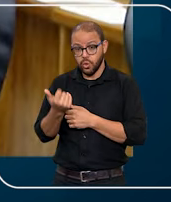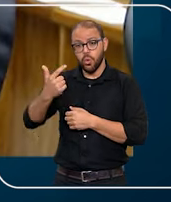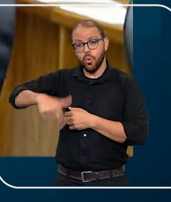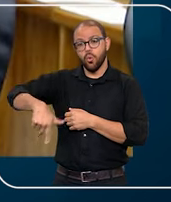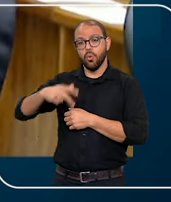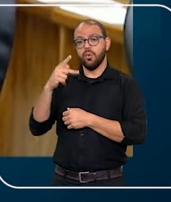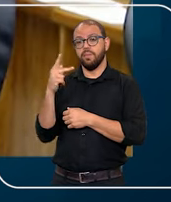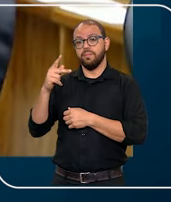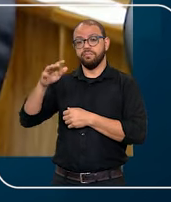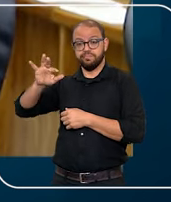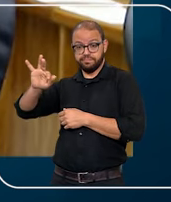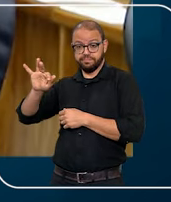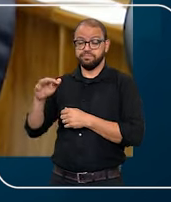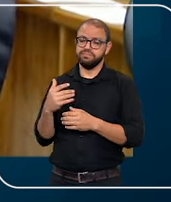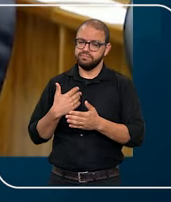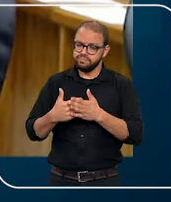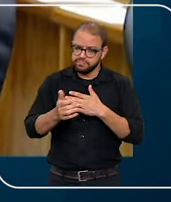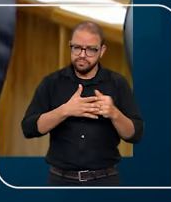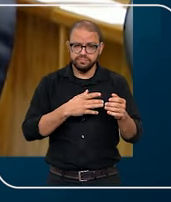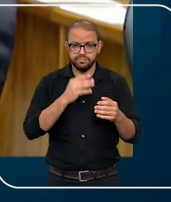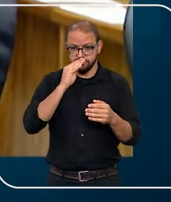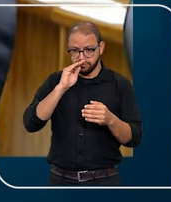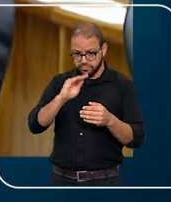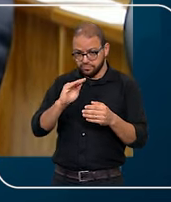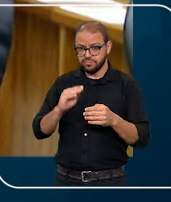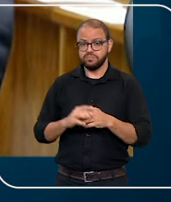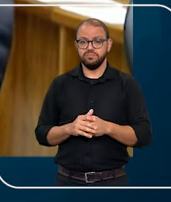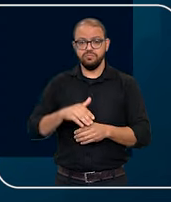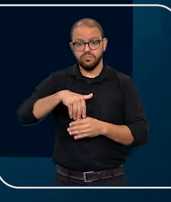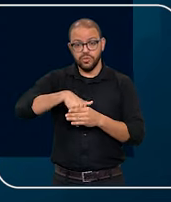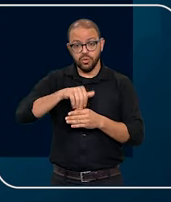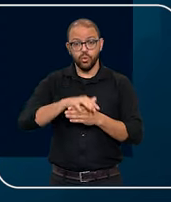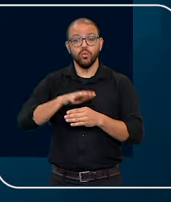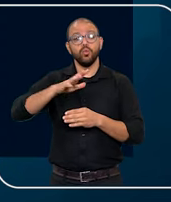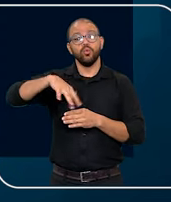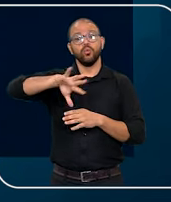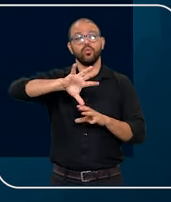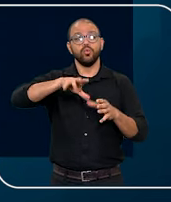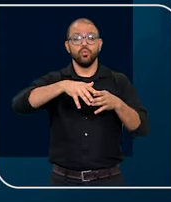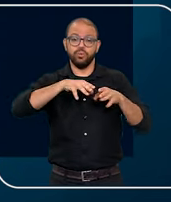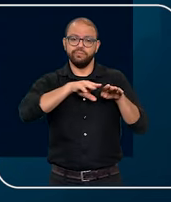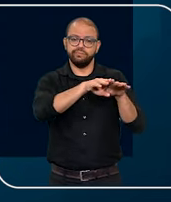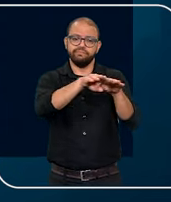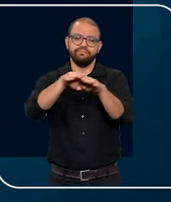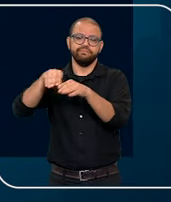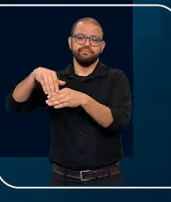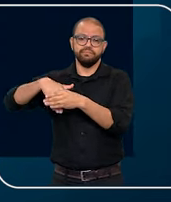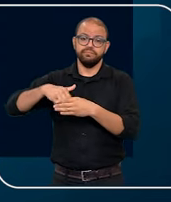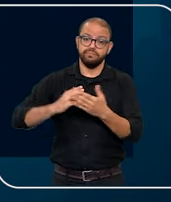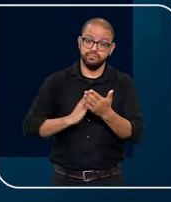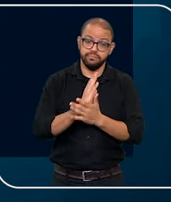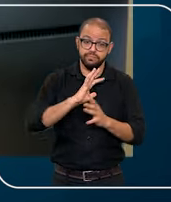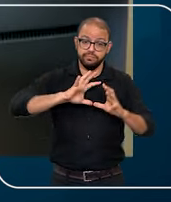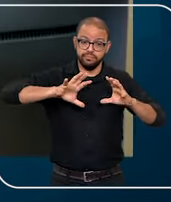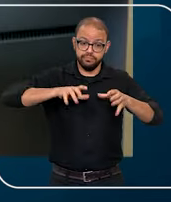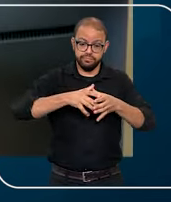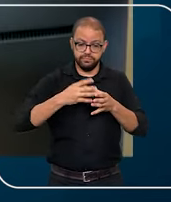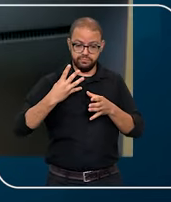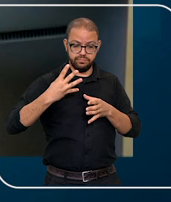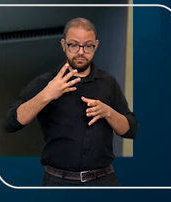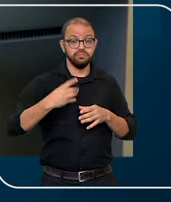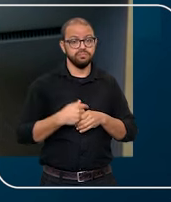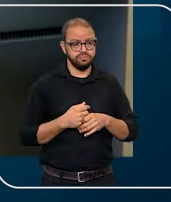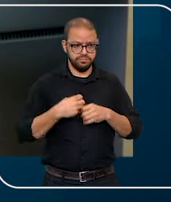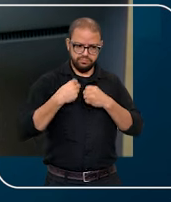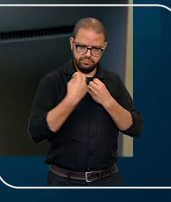que desrespeite ordens da autoridade judiciária ou do Conselho Tutelar. O voto foi acompanhado por unanimidade. Com isso, o colegiado